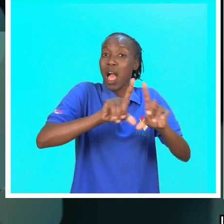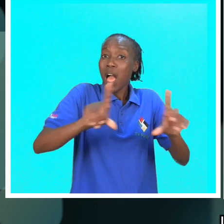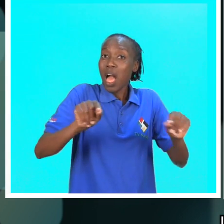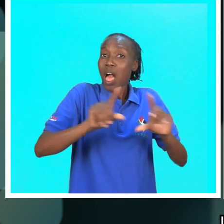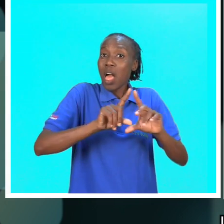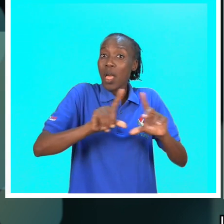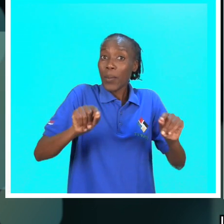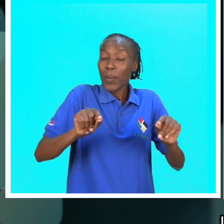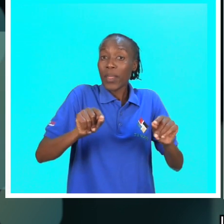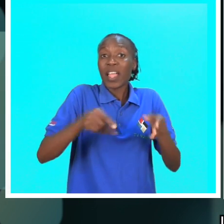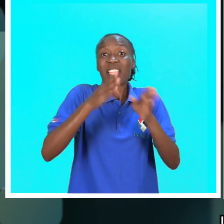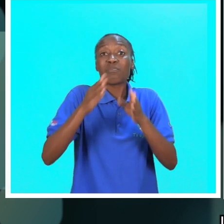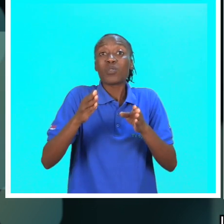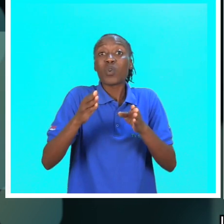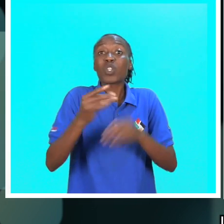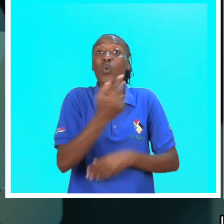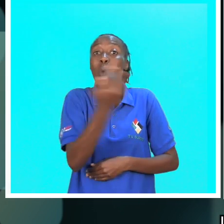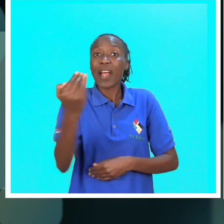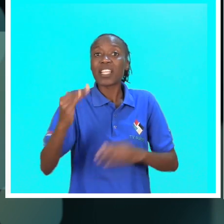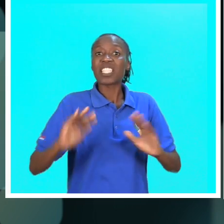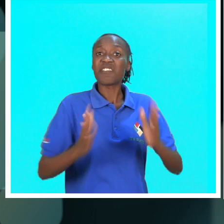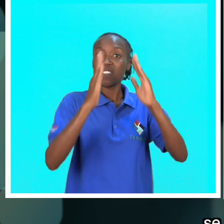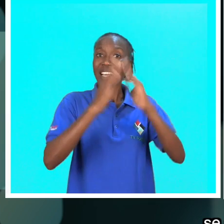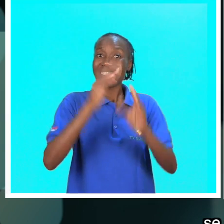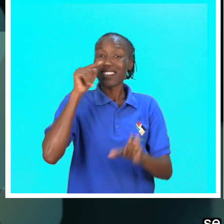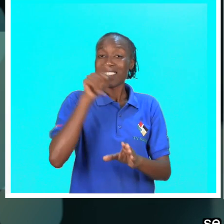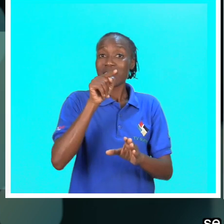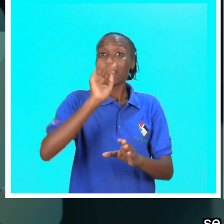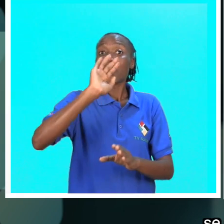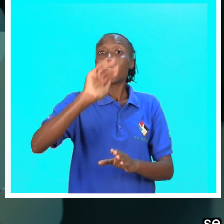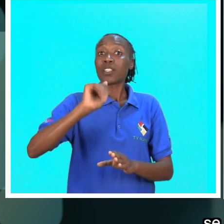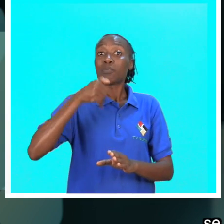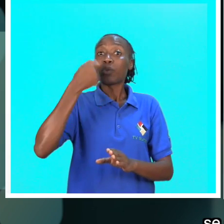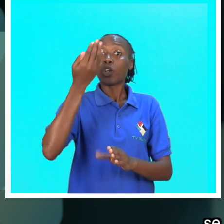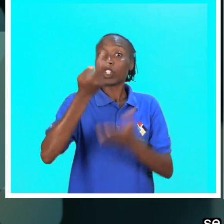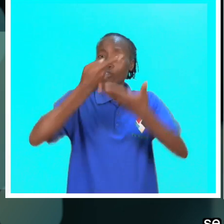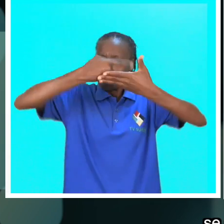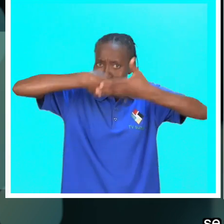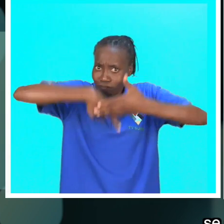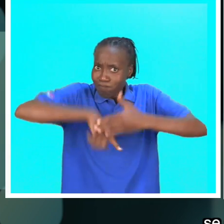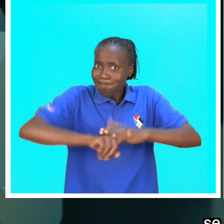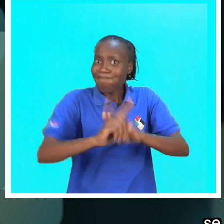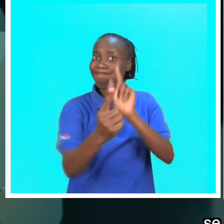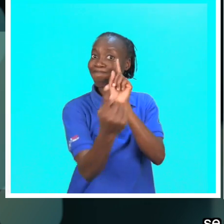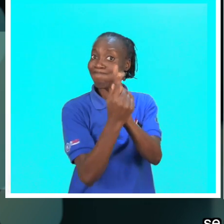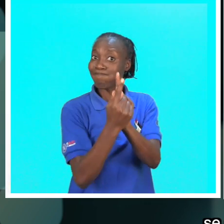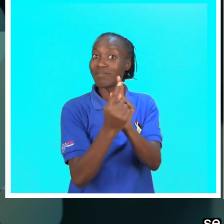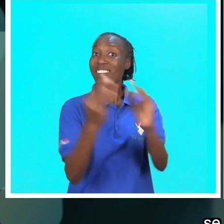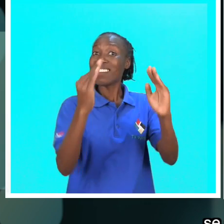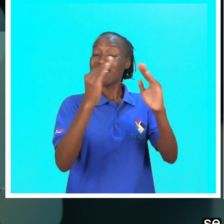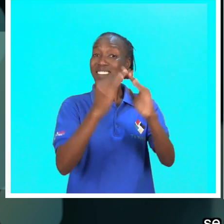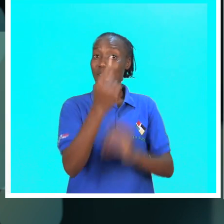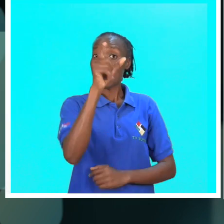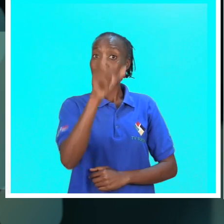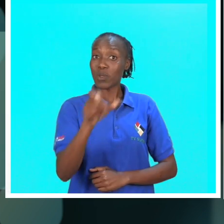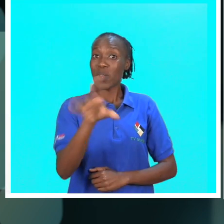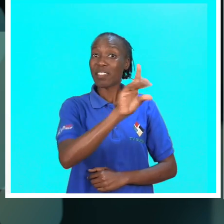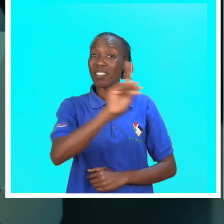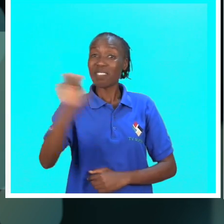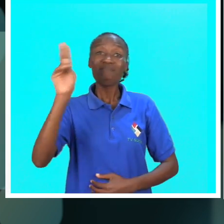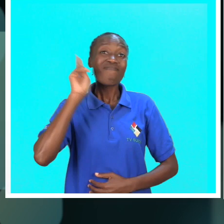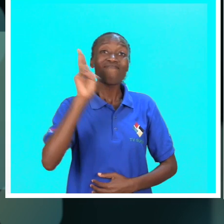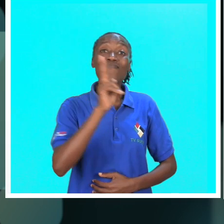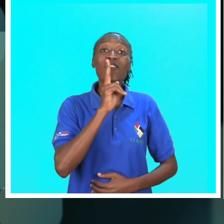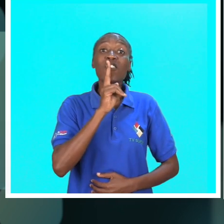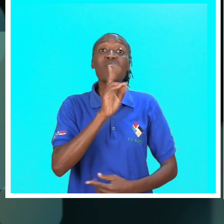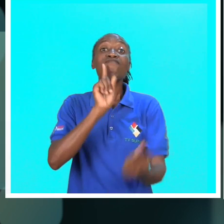levantar questões do agregado familiar e se encontrar um chefe do agregado familiar com